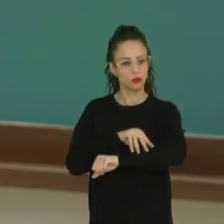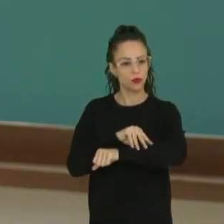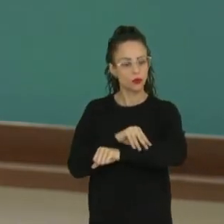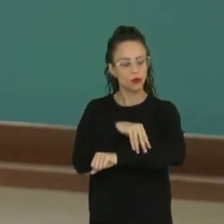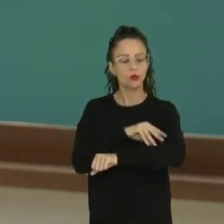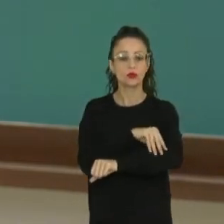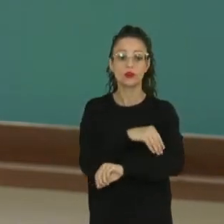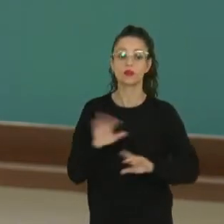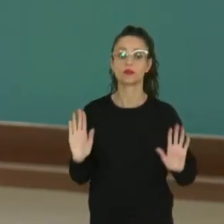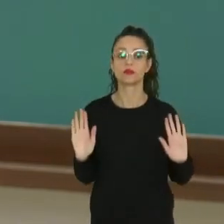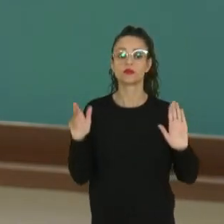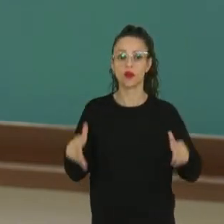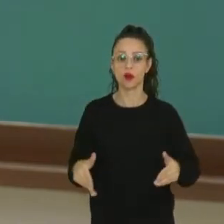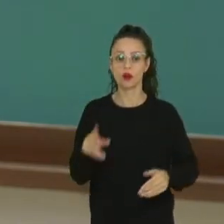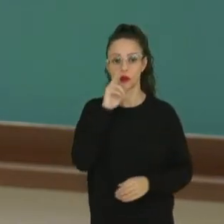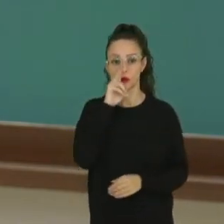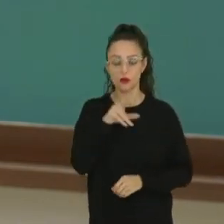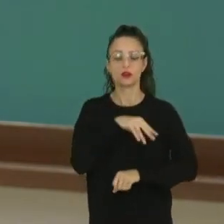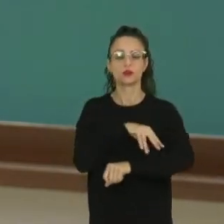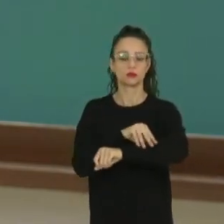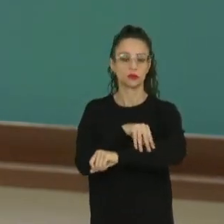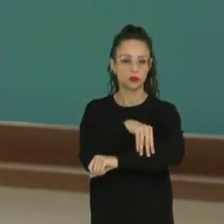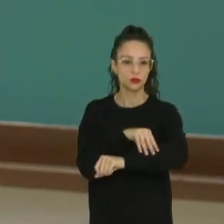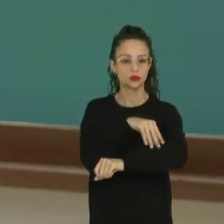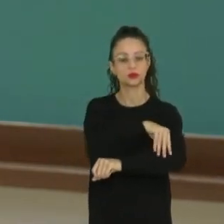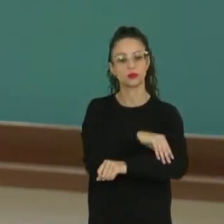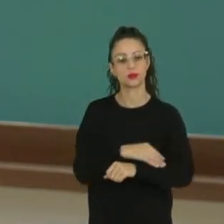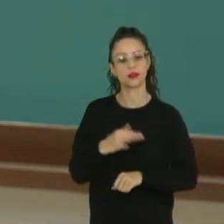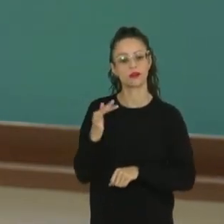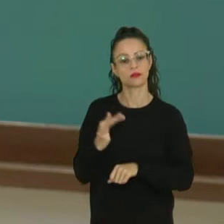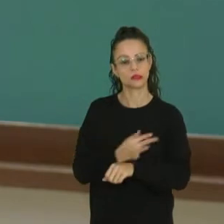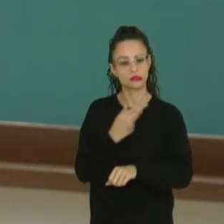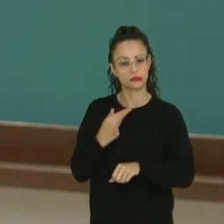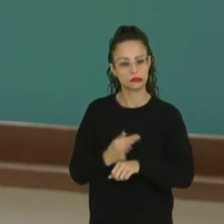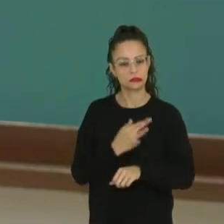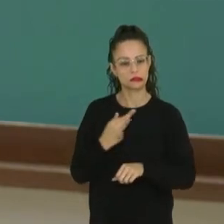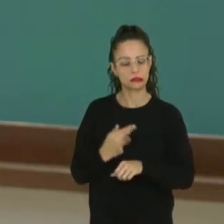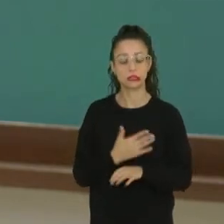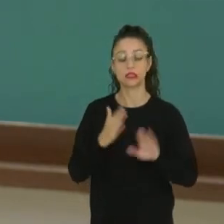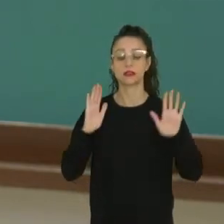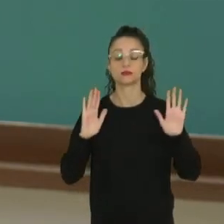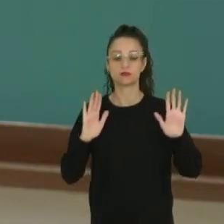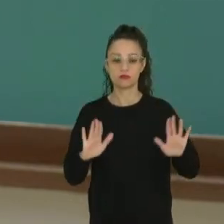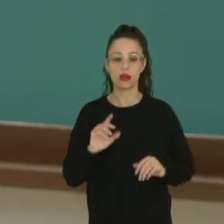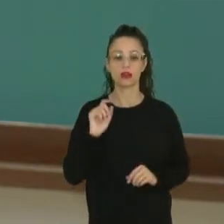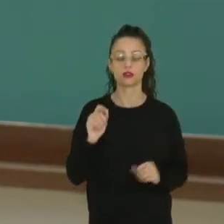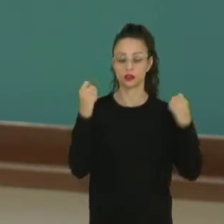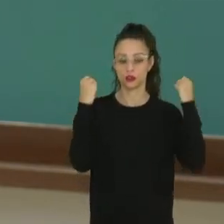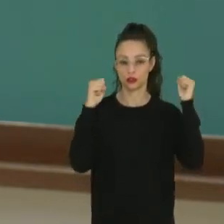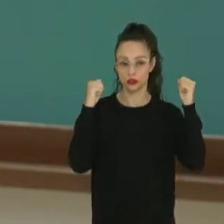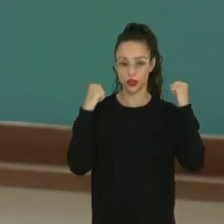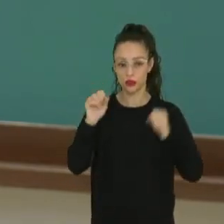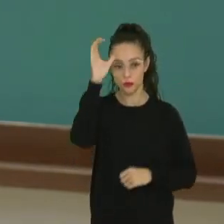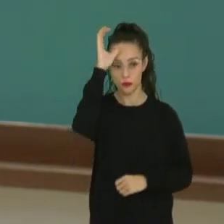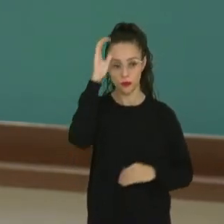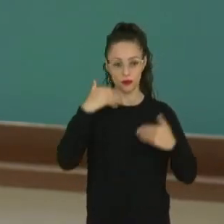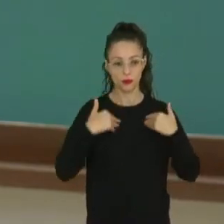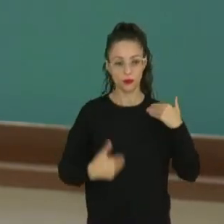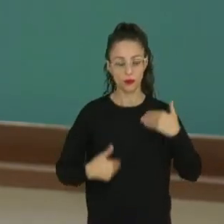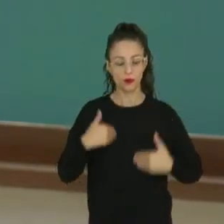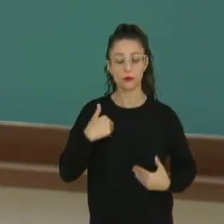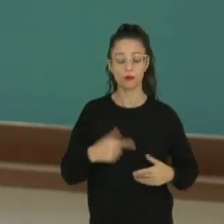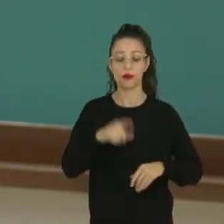o foco, né, da força muscular, da resistência. Mas a ginástica de consciência